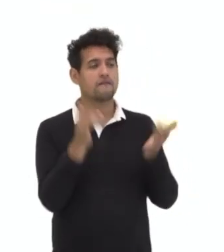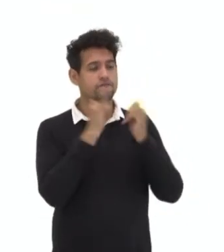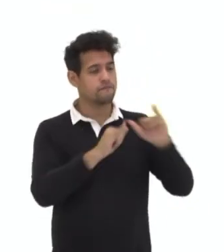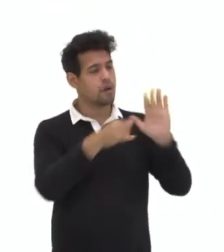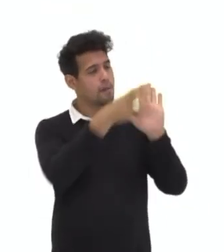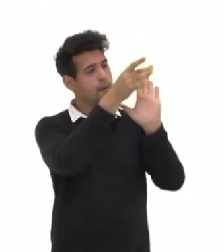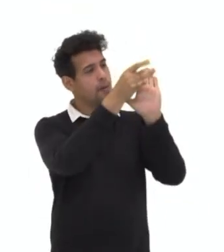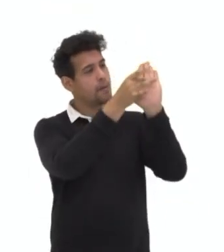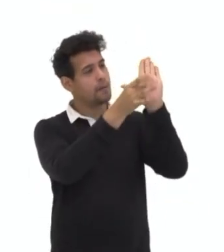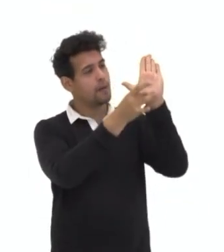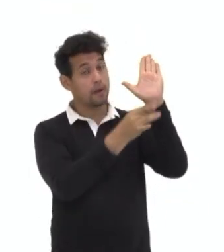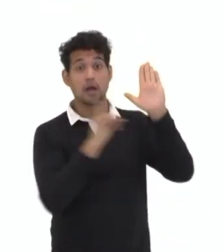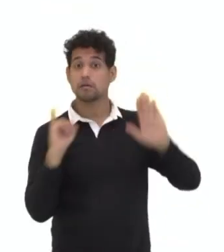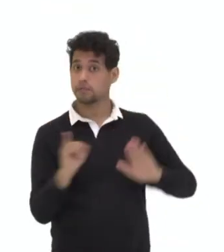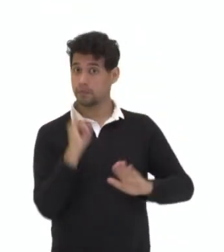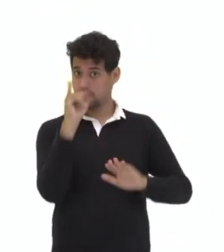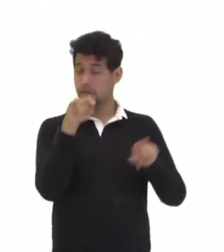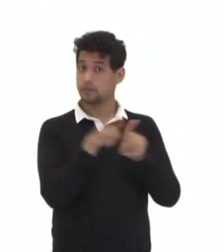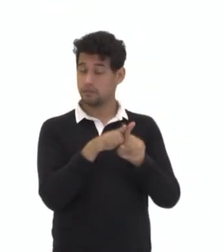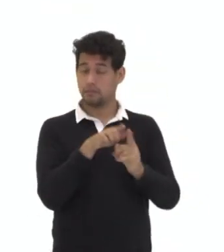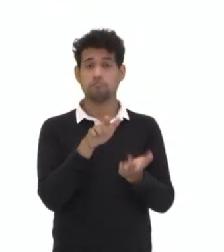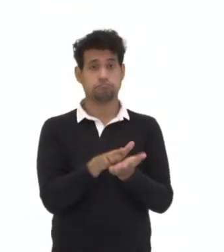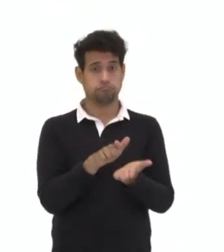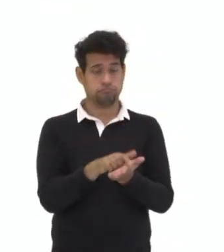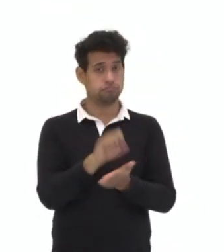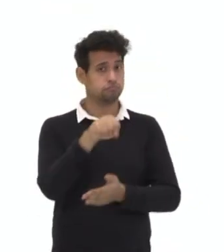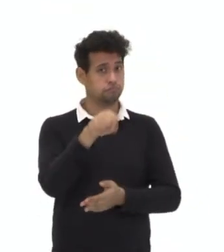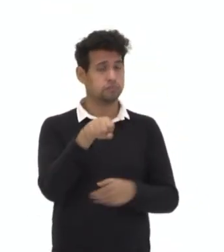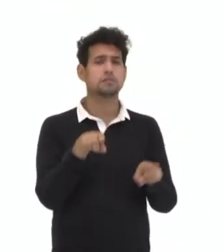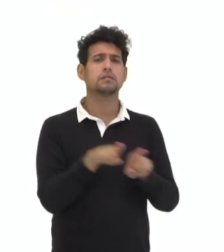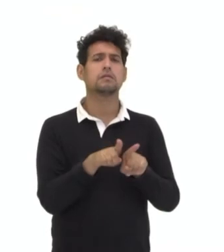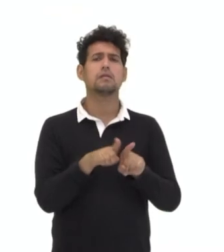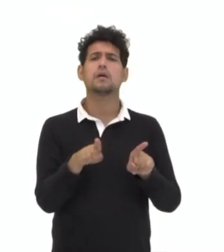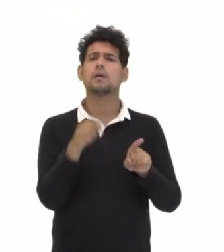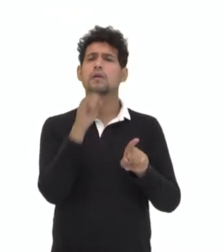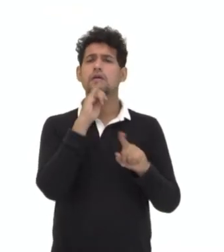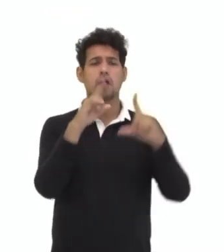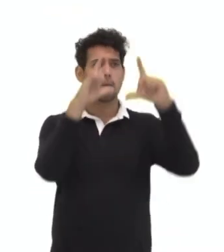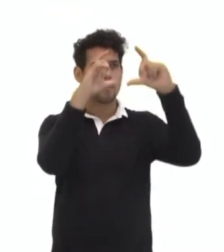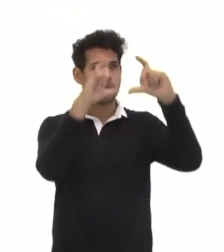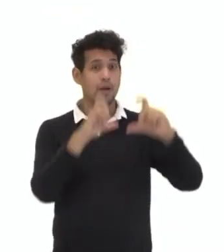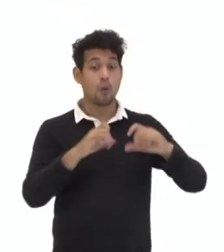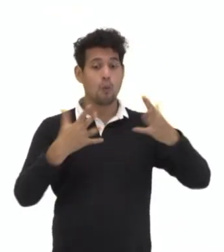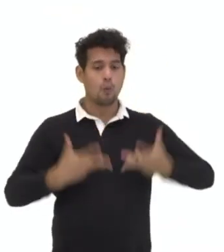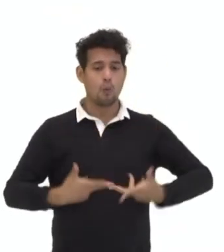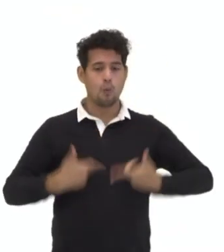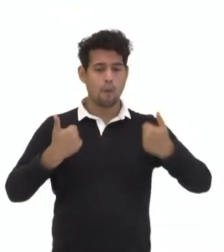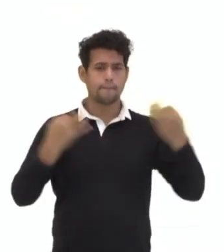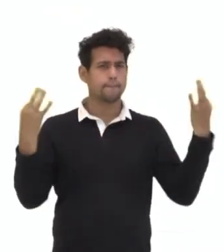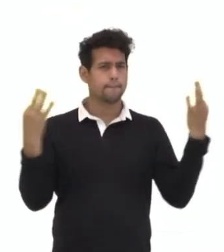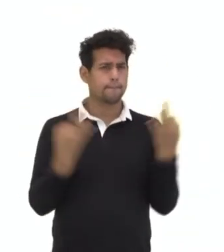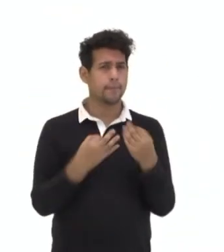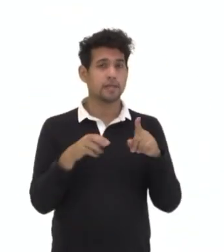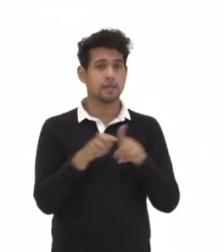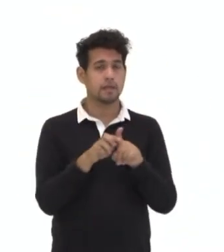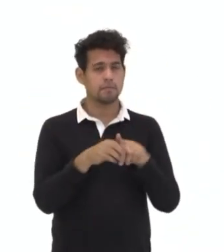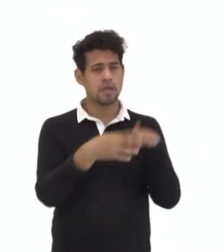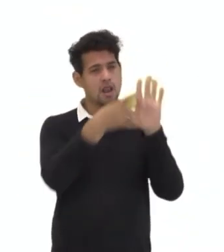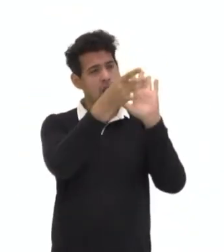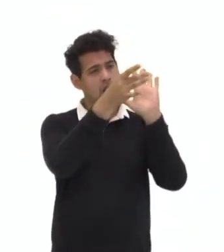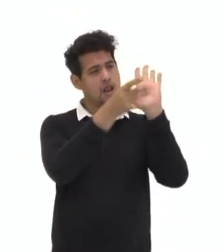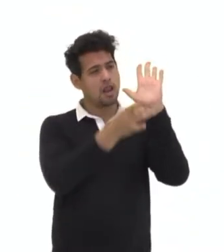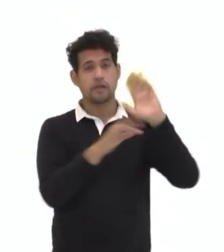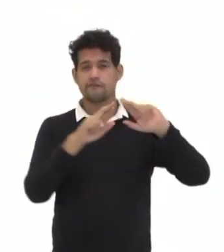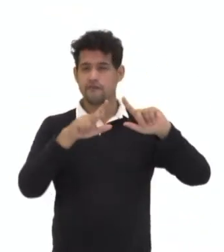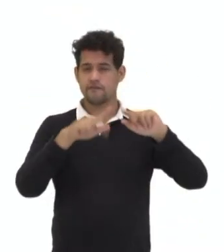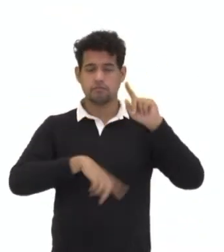considera mais importante no panfleto, apostar em imagens de alta qualidade, listar os diferenciais